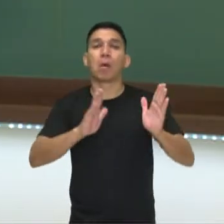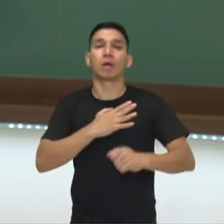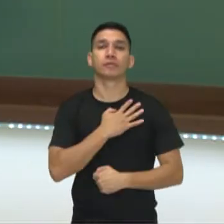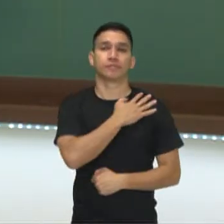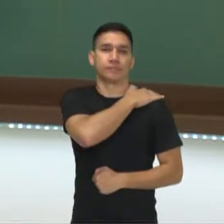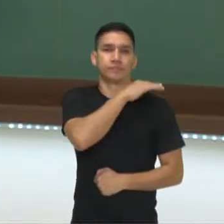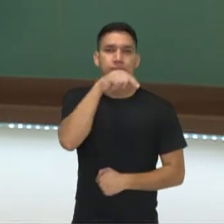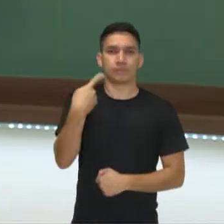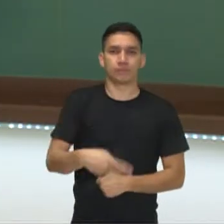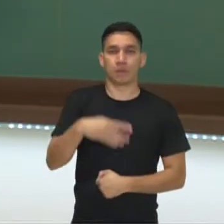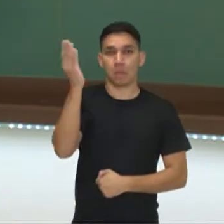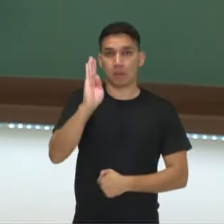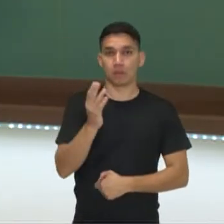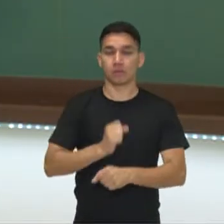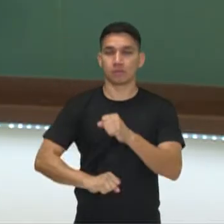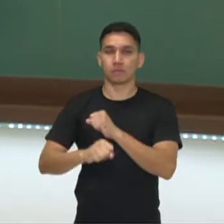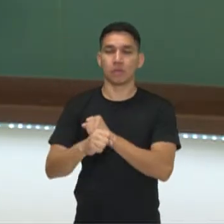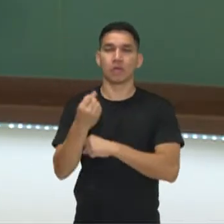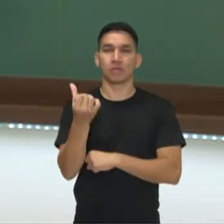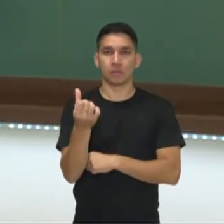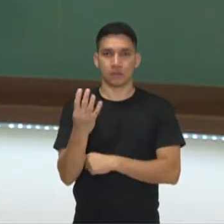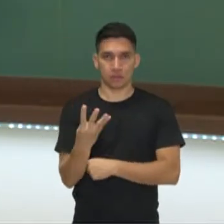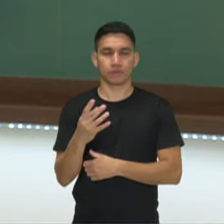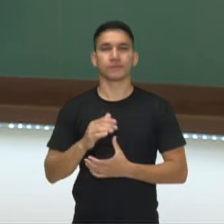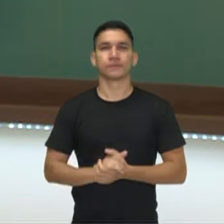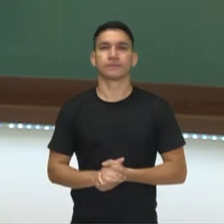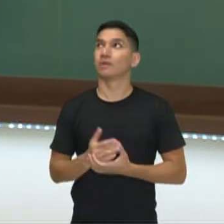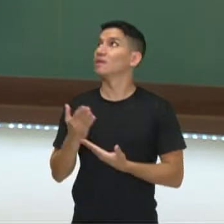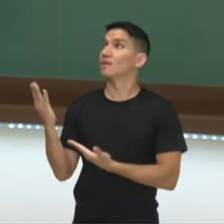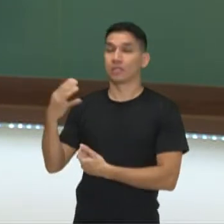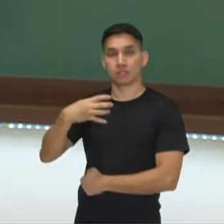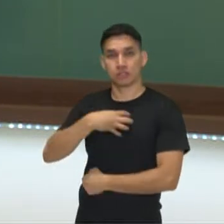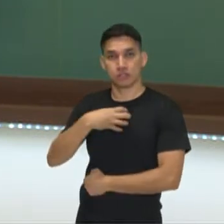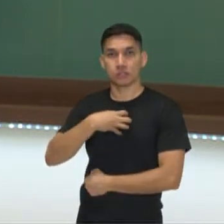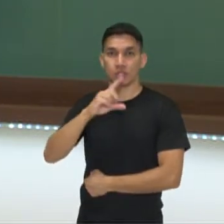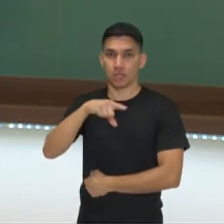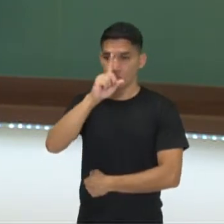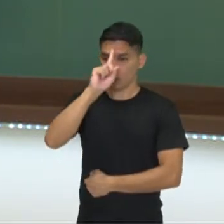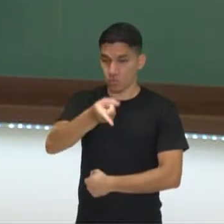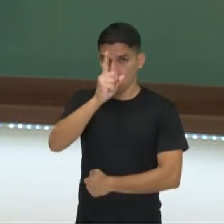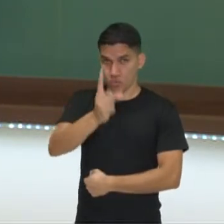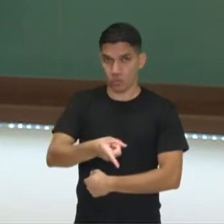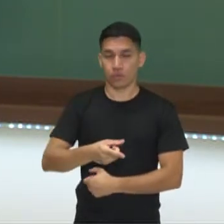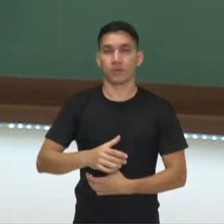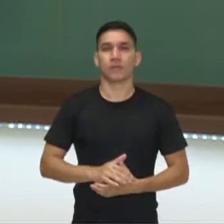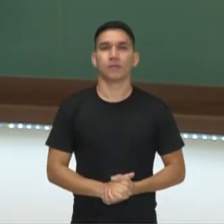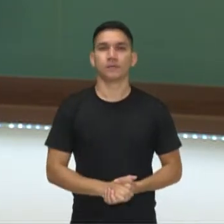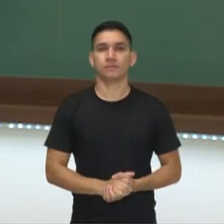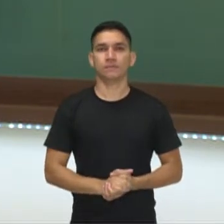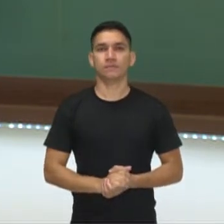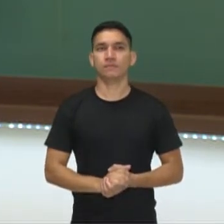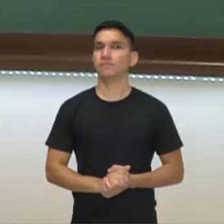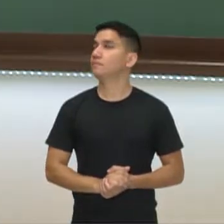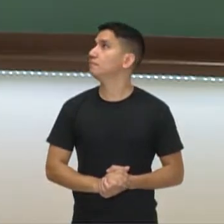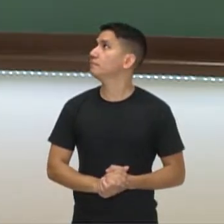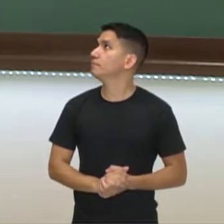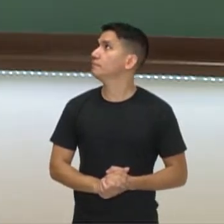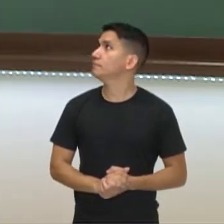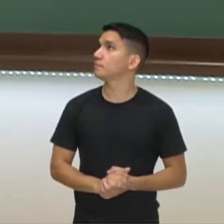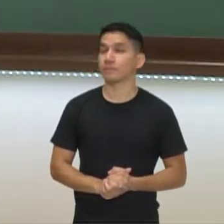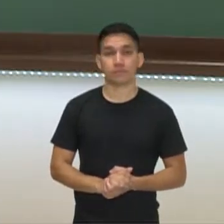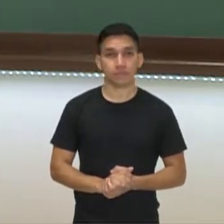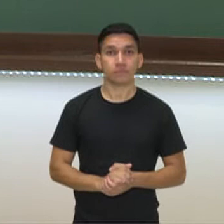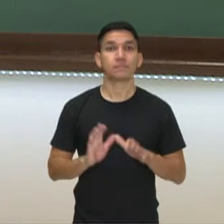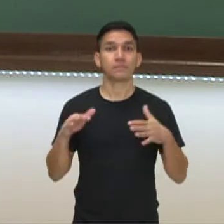Brasil de 64. Certo? Então é uma forma de poder autoritário, a ditadura militar, por exemplo.